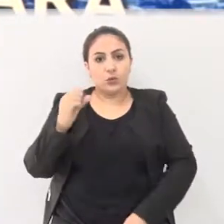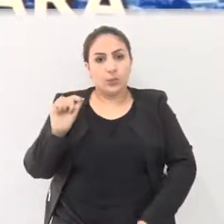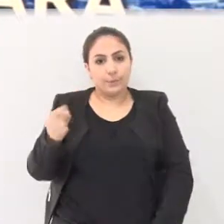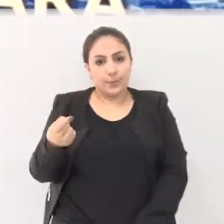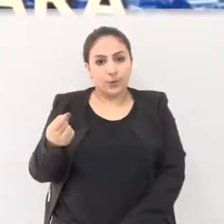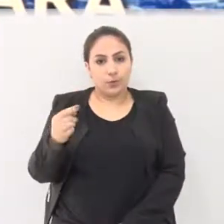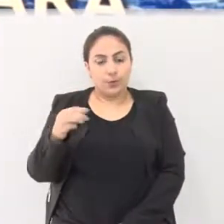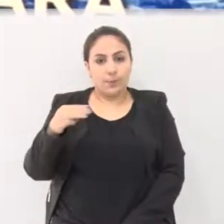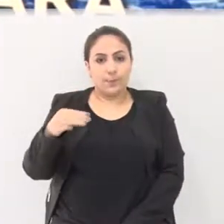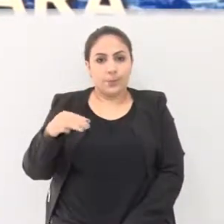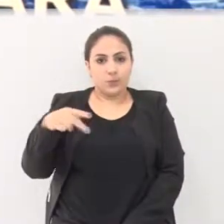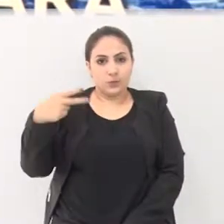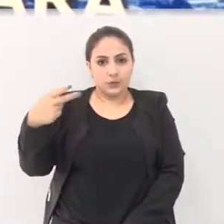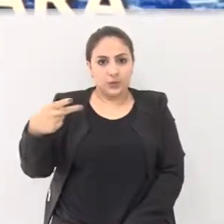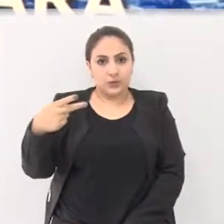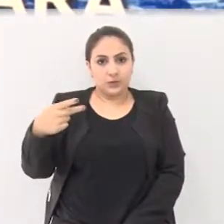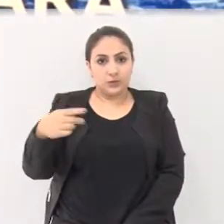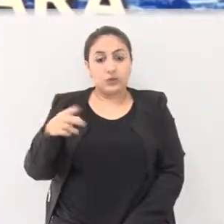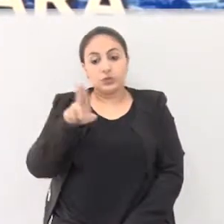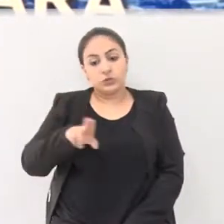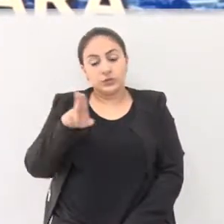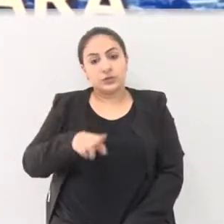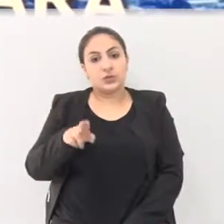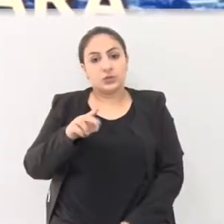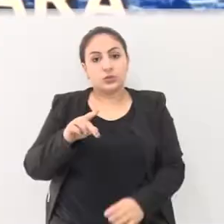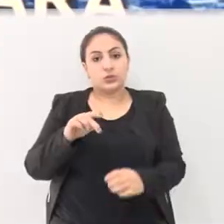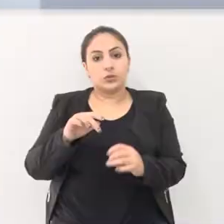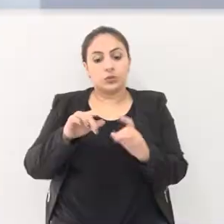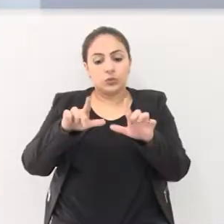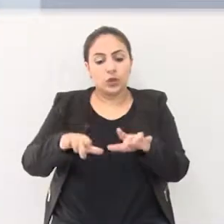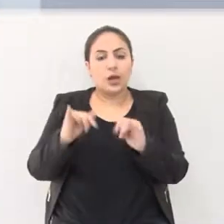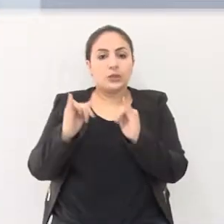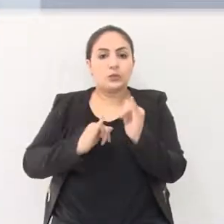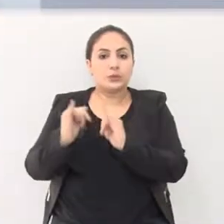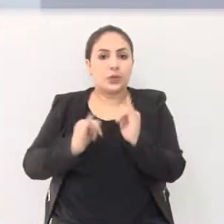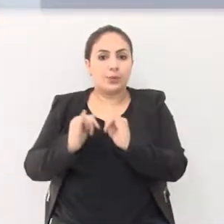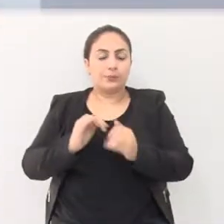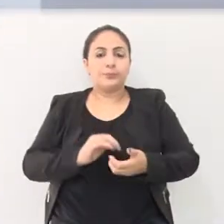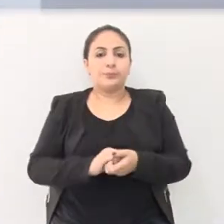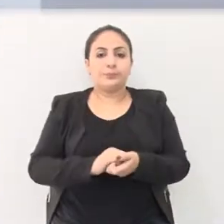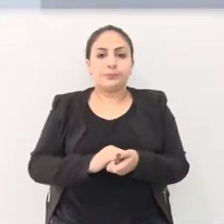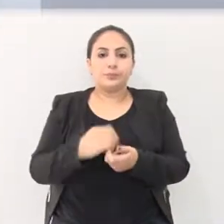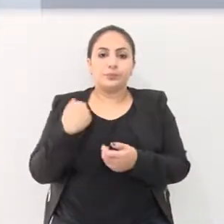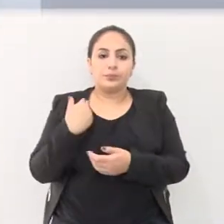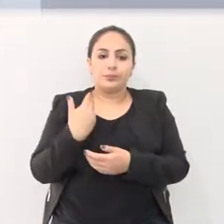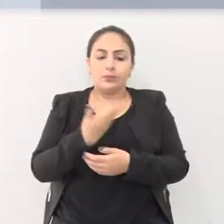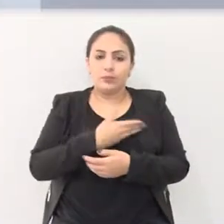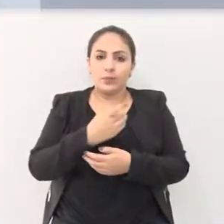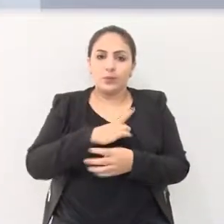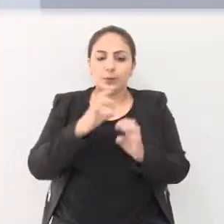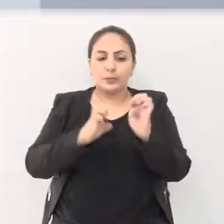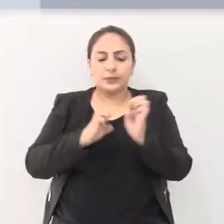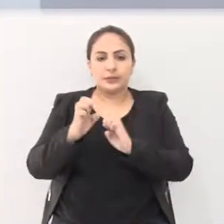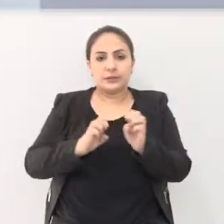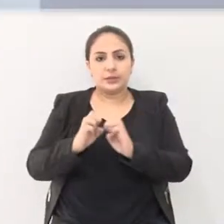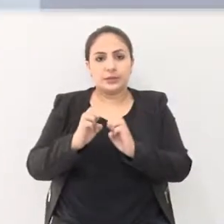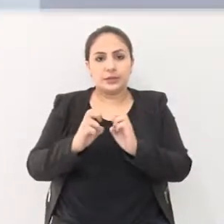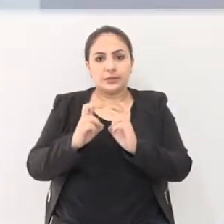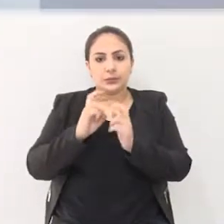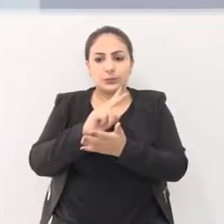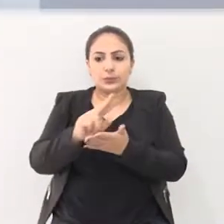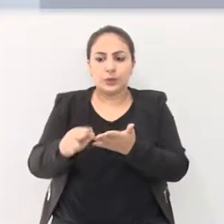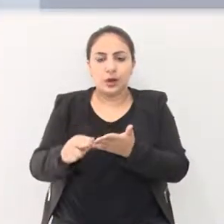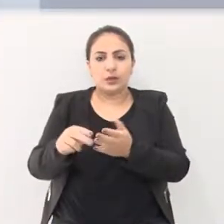no Distrito Industrial Paulo Rossato será utilizado. Hoje nós temos uma empresa todos esses anos, uma empresa de transporte e